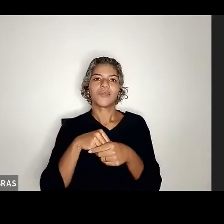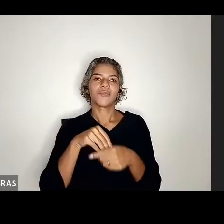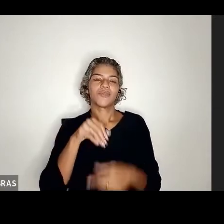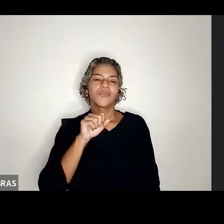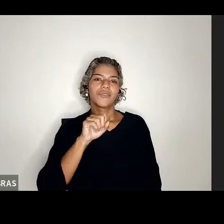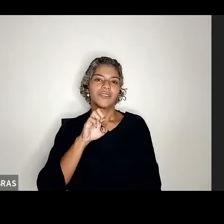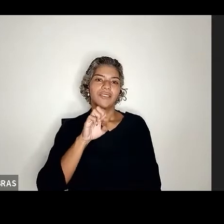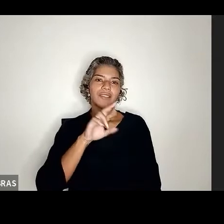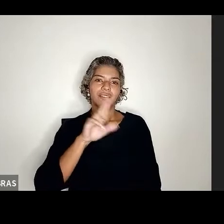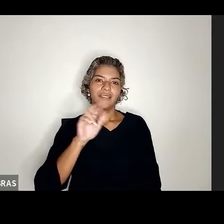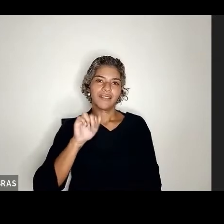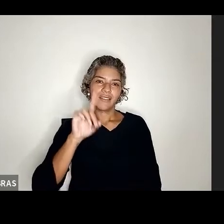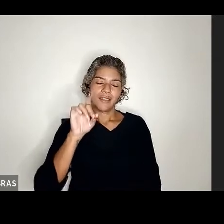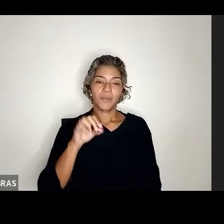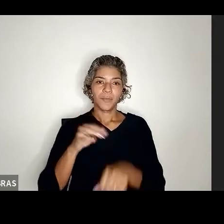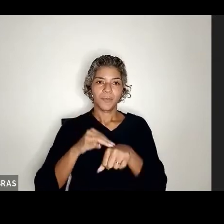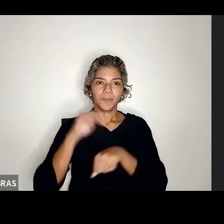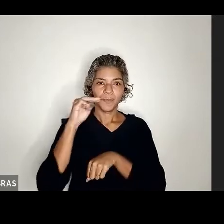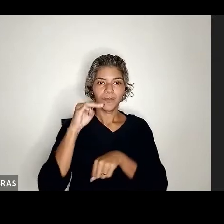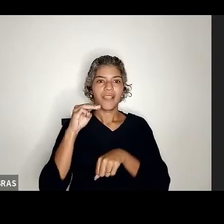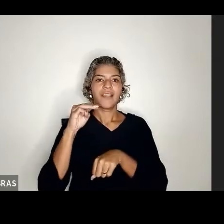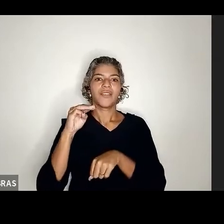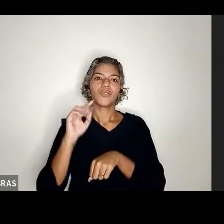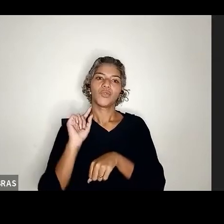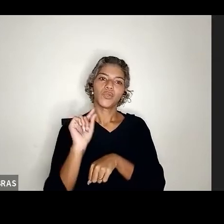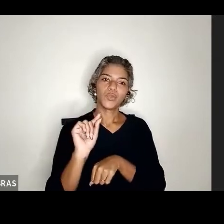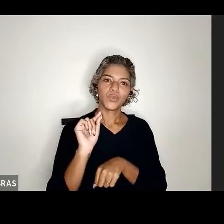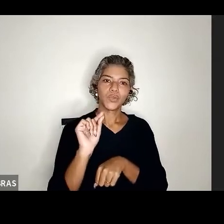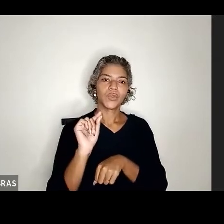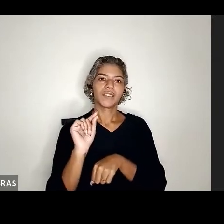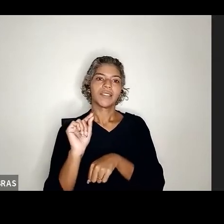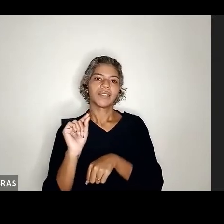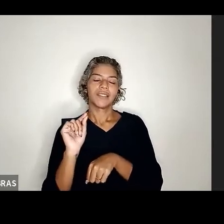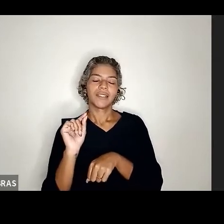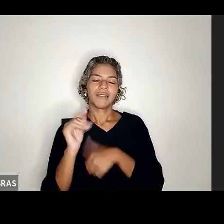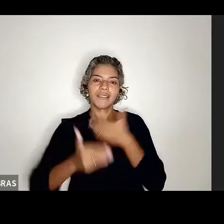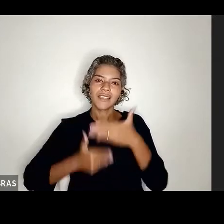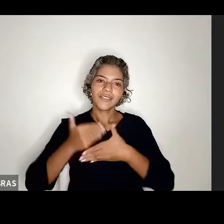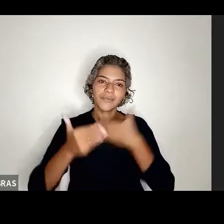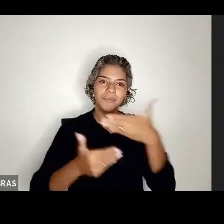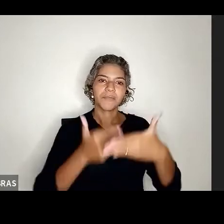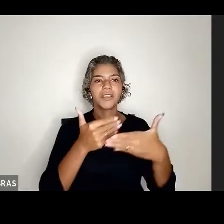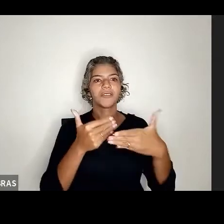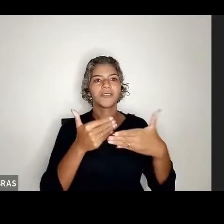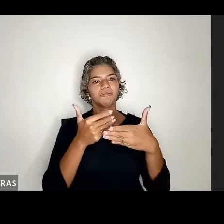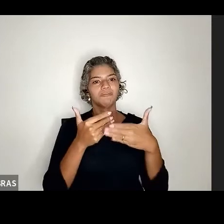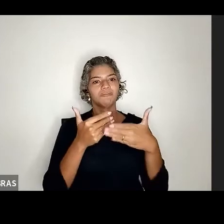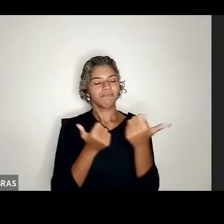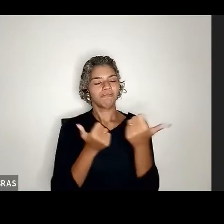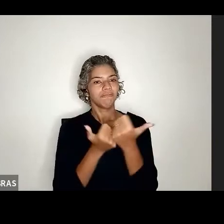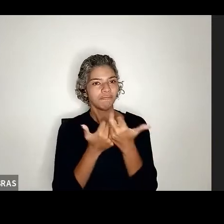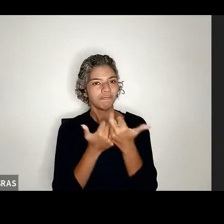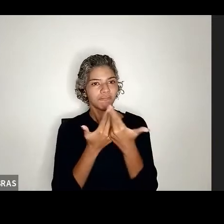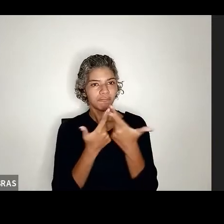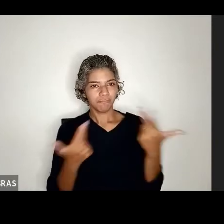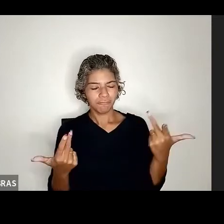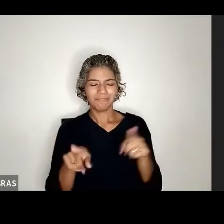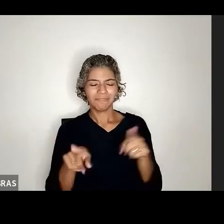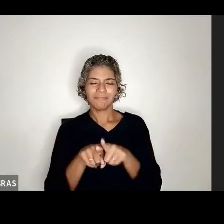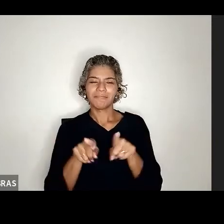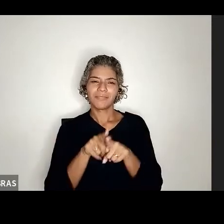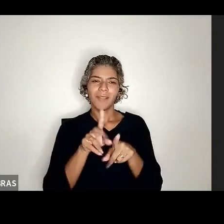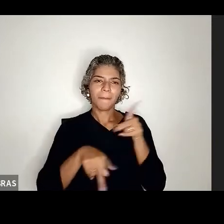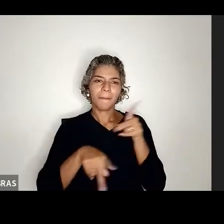mestre em desenvolvimento sustentável, profissional em sustentabilidade junto a povos e territórios tradicionais